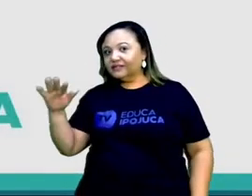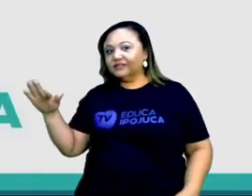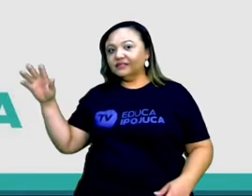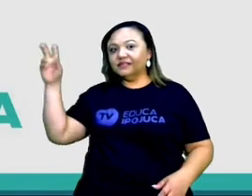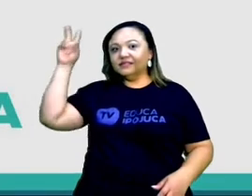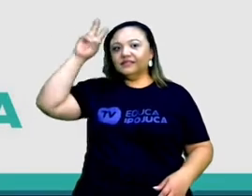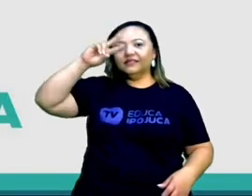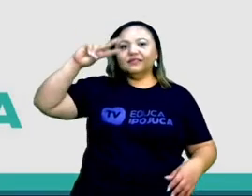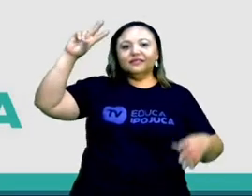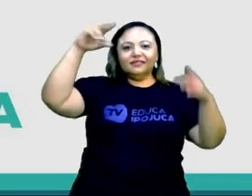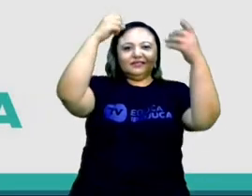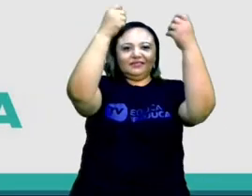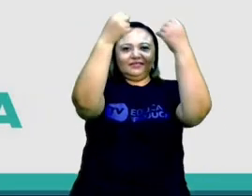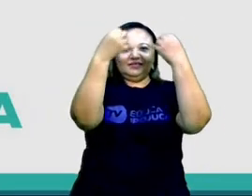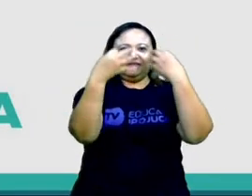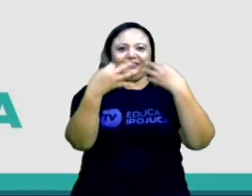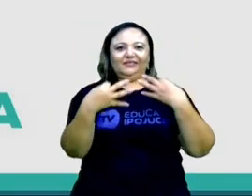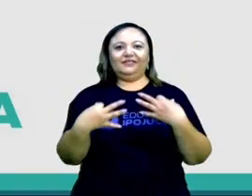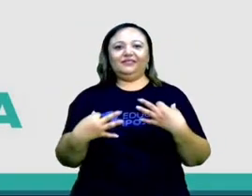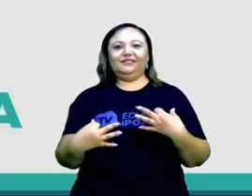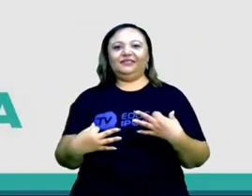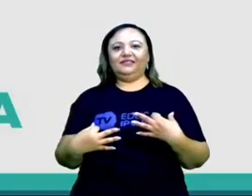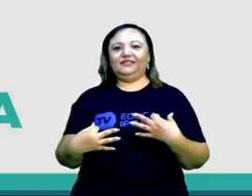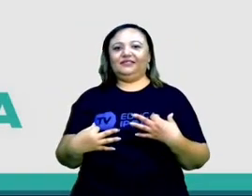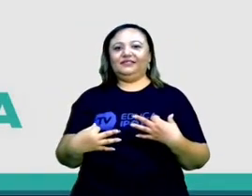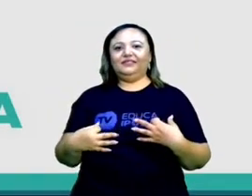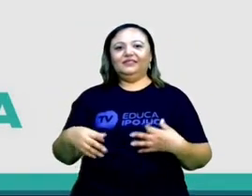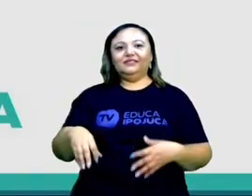Ipojuca tem histórias pra contar.